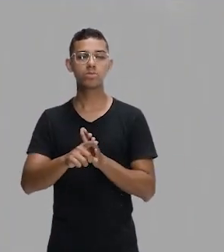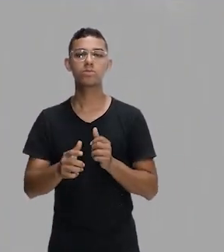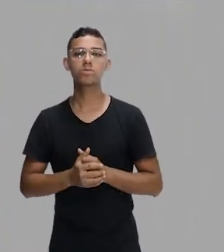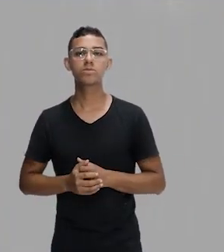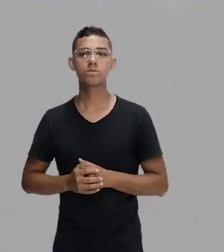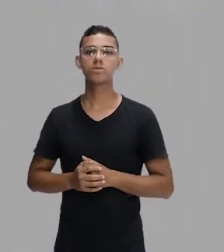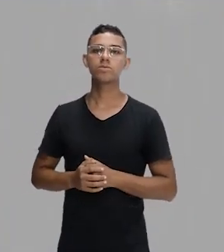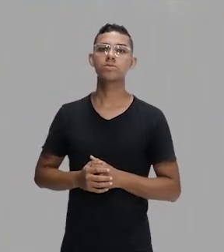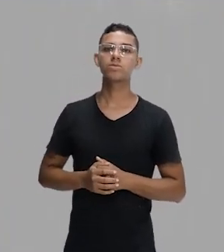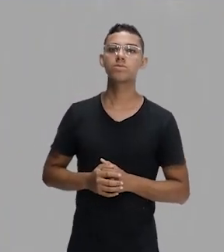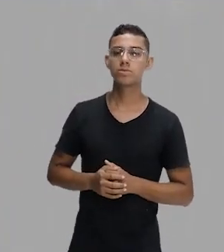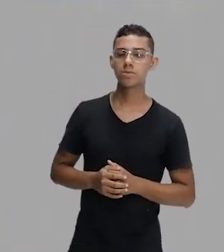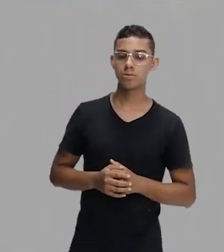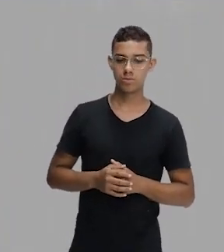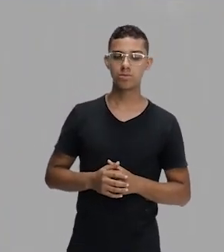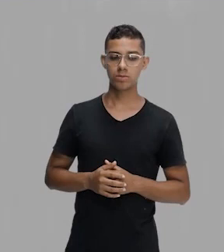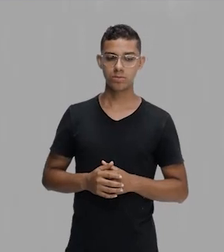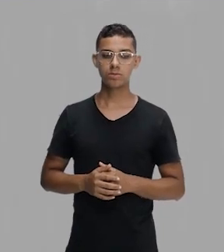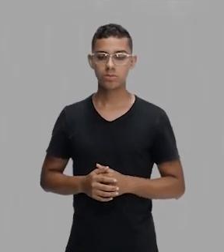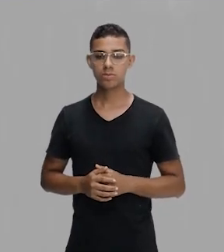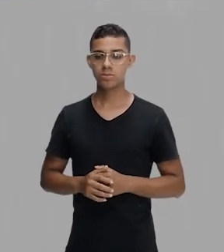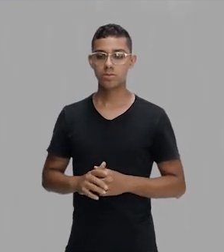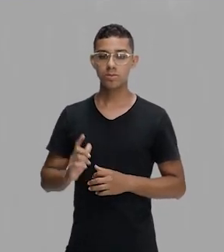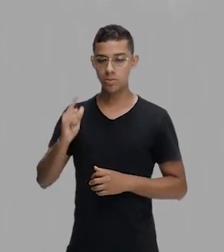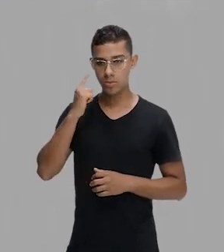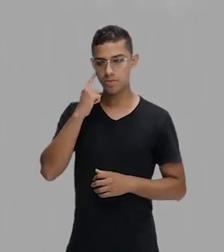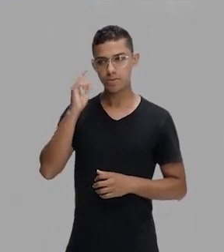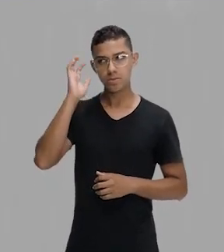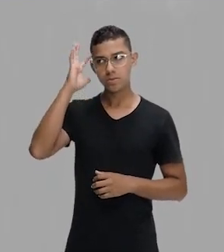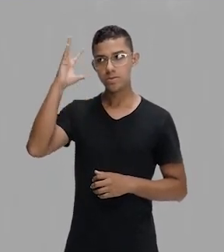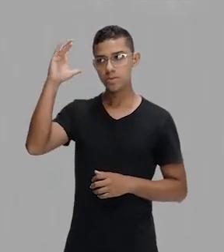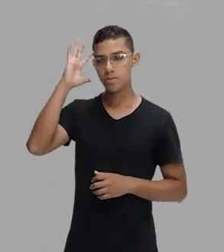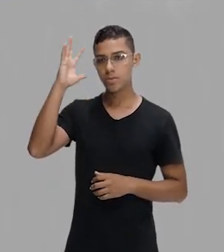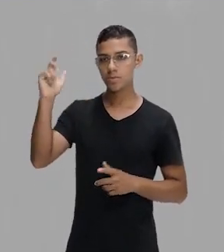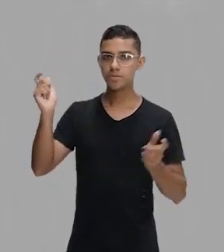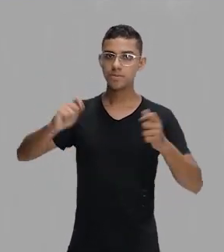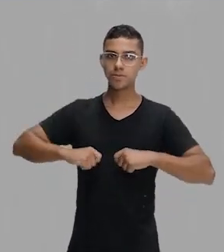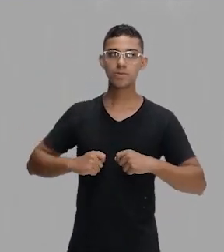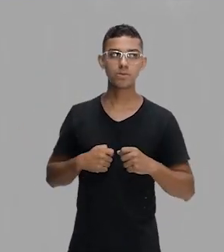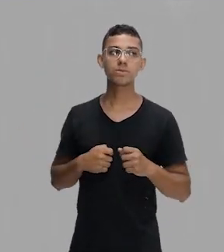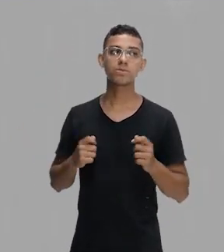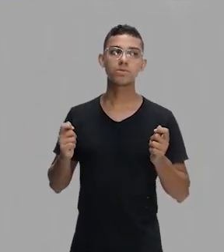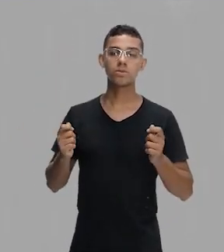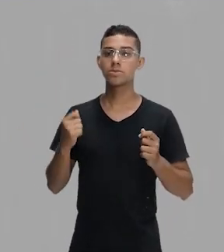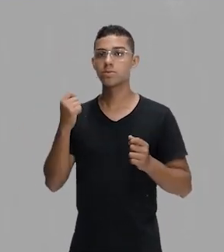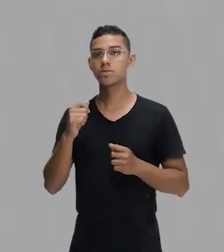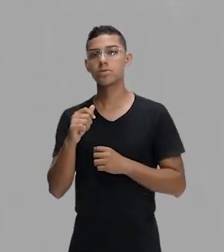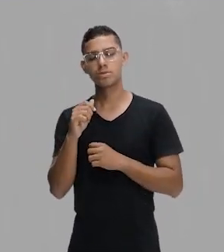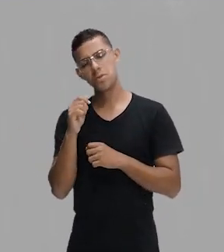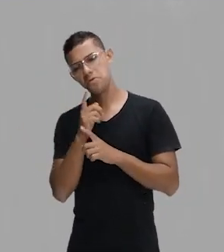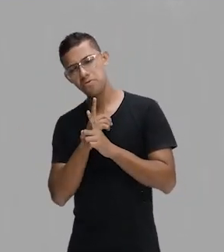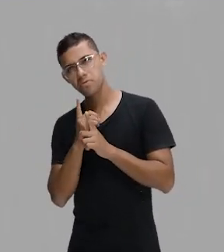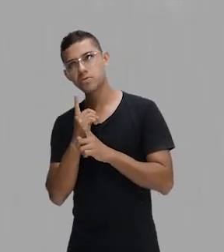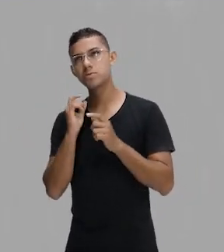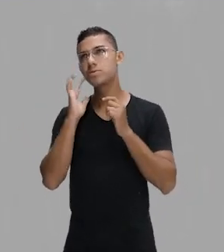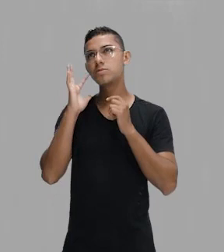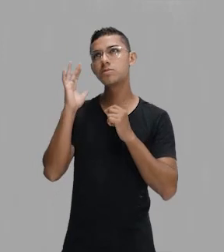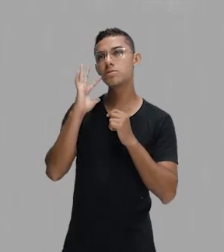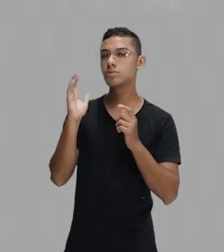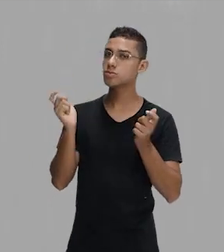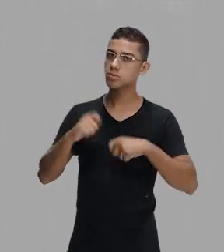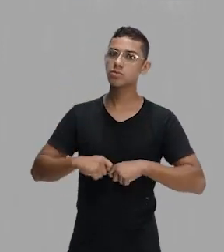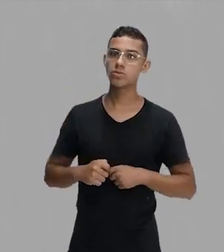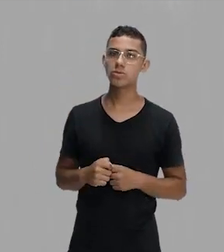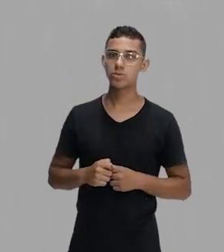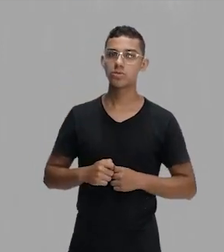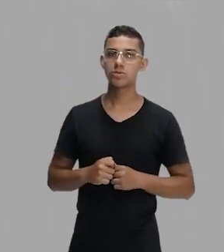adequada. Lembre você que quando eu levanto hipóteses, eu posso refutá-las, falseá-las, retirá-las ou eu posso